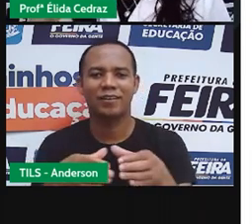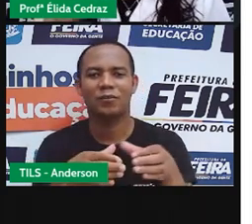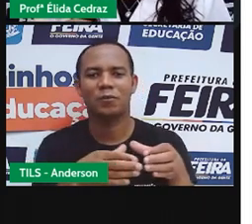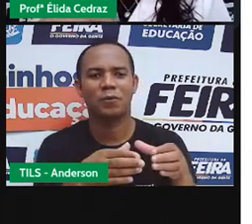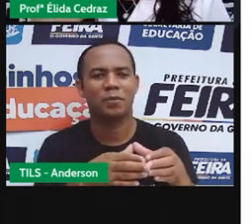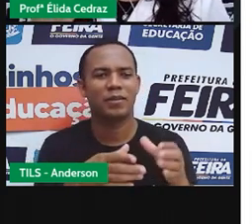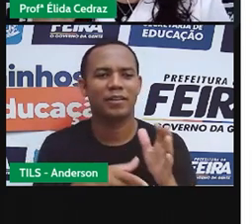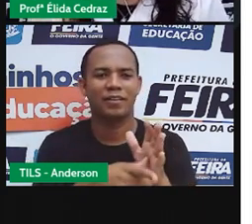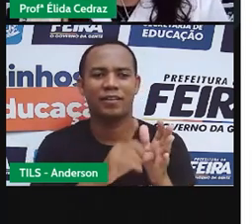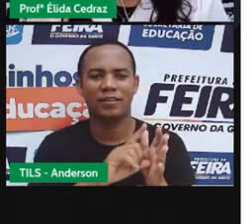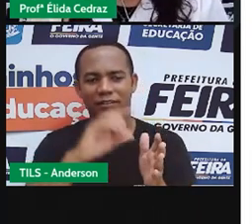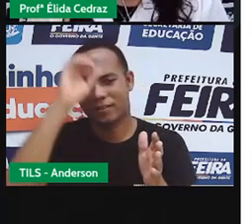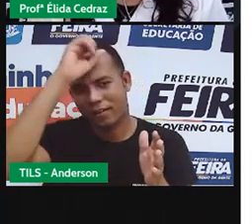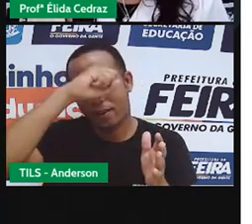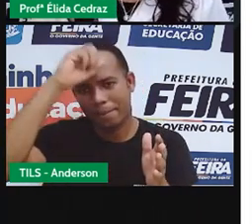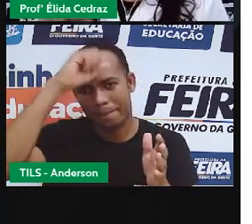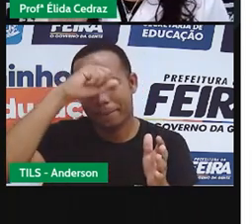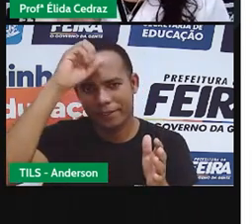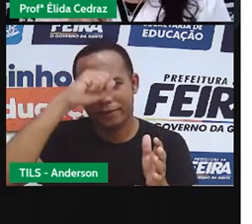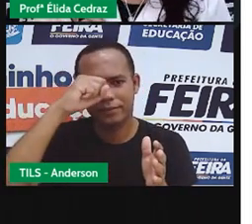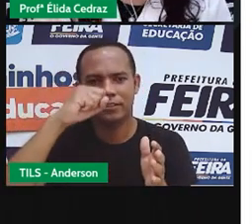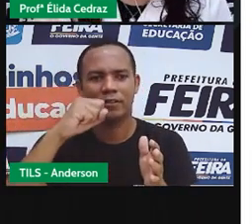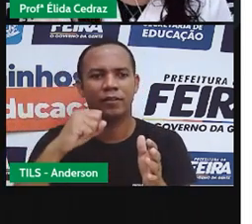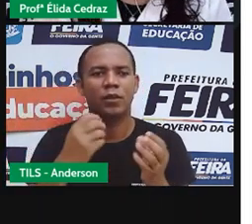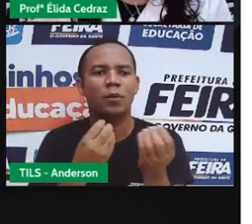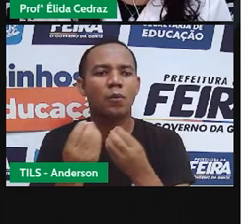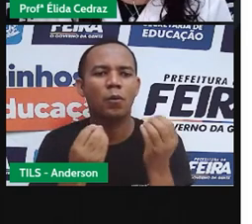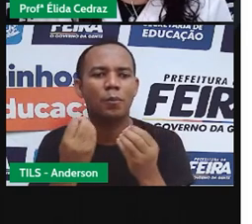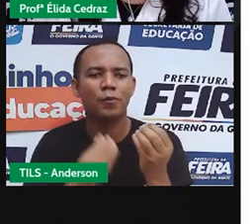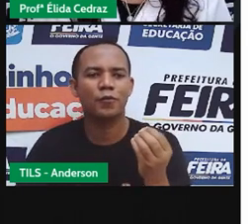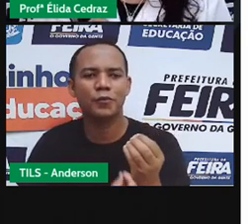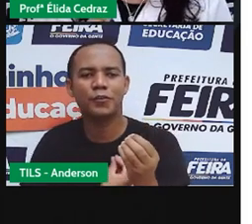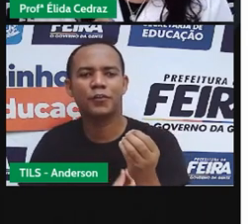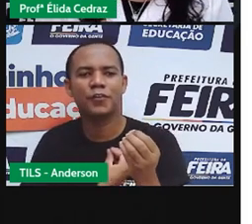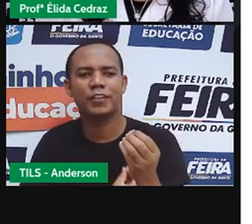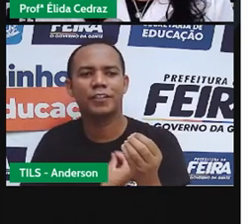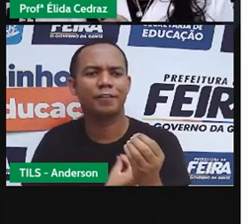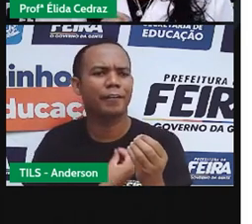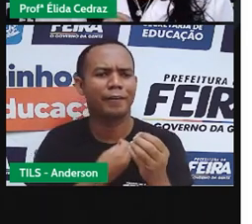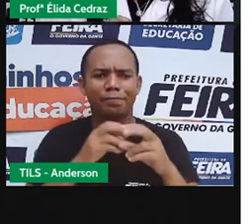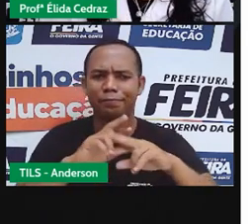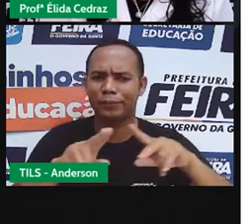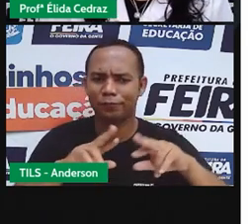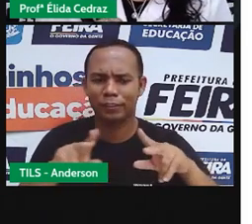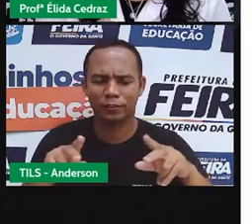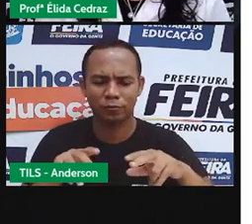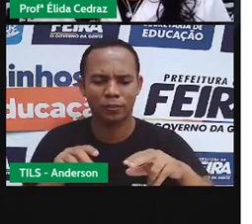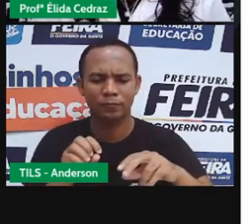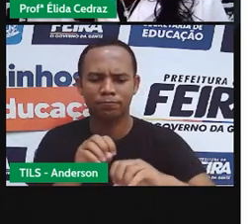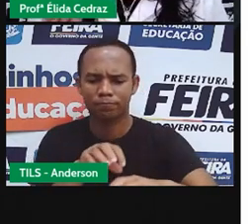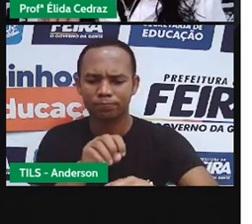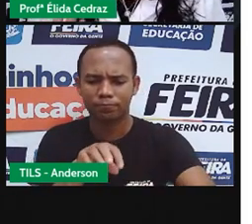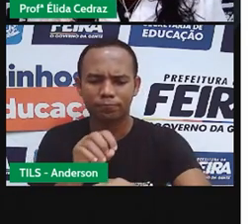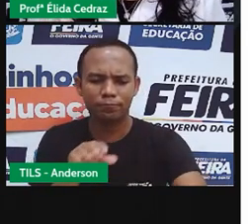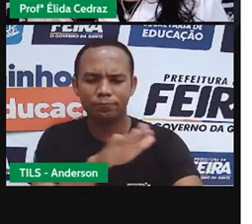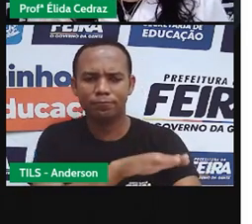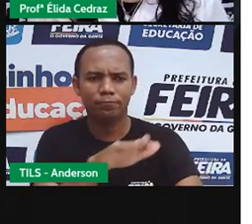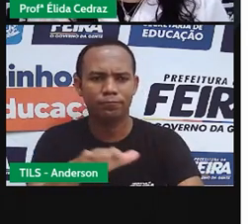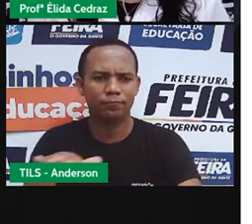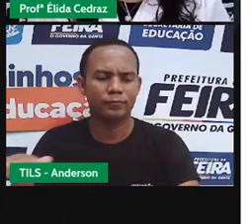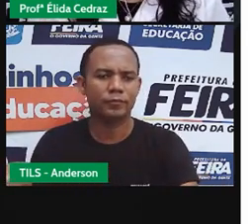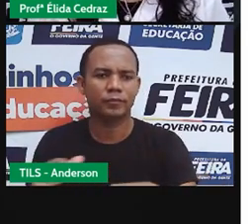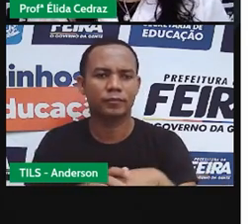e de forma prática e vinculada à realidade atividades diárias da vida da tribo